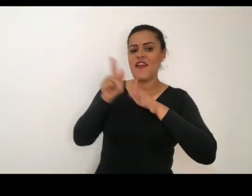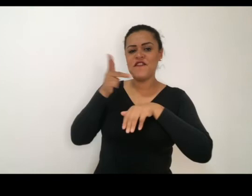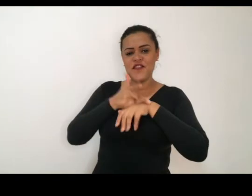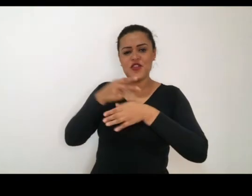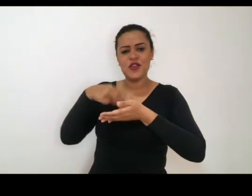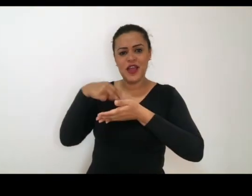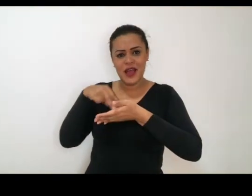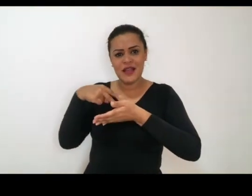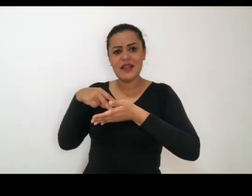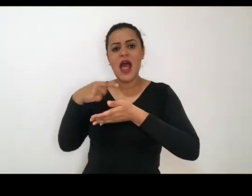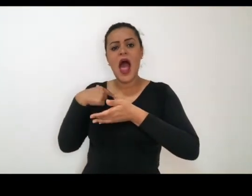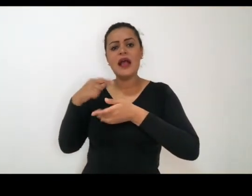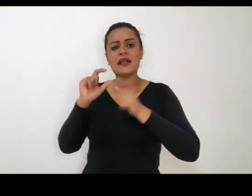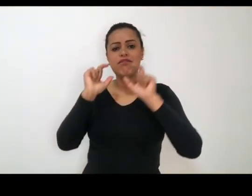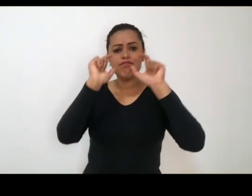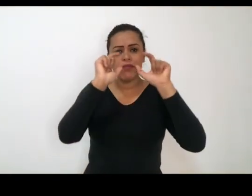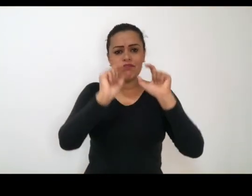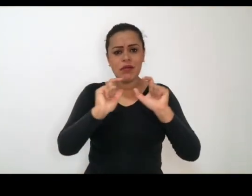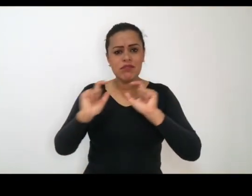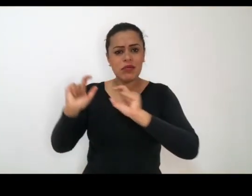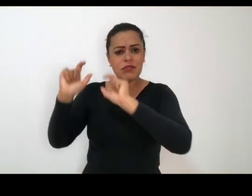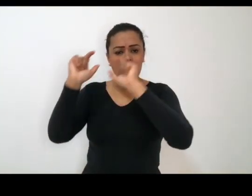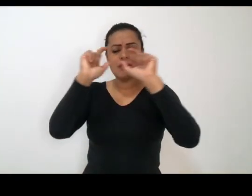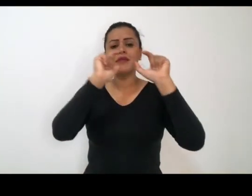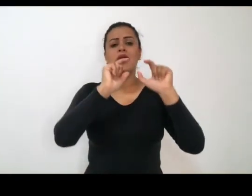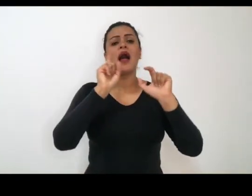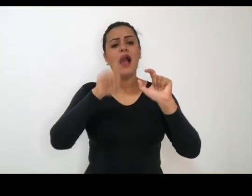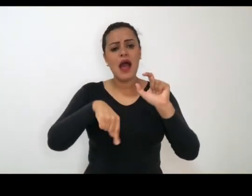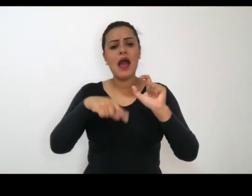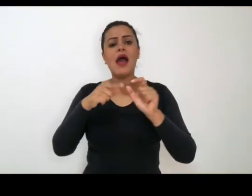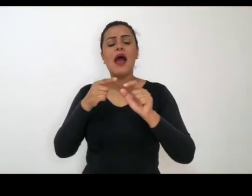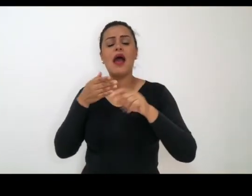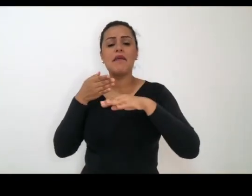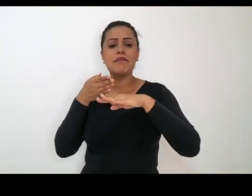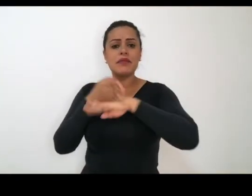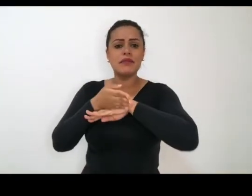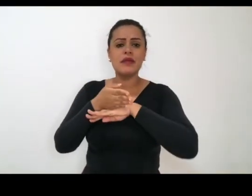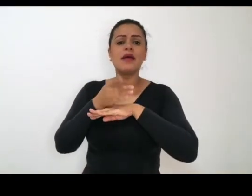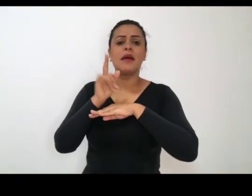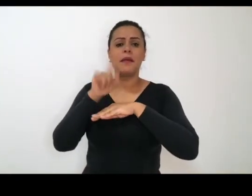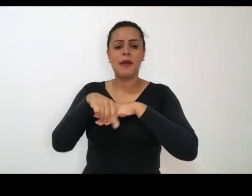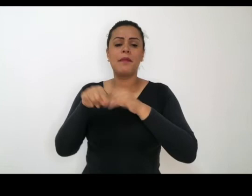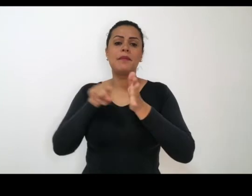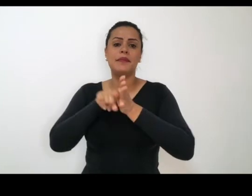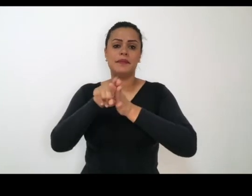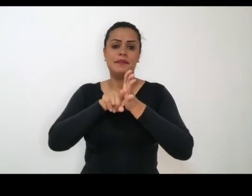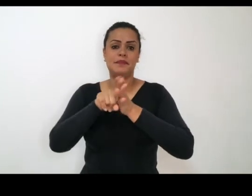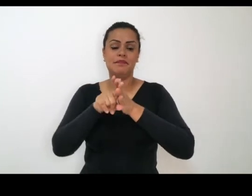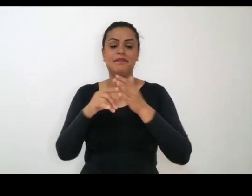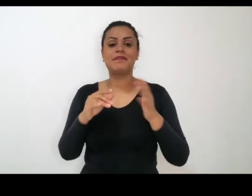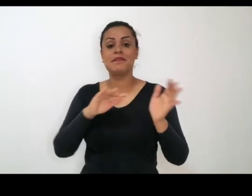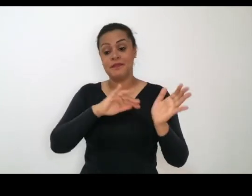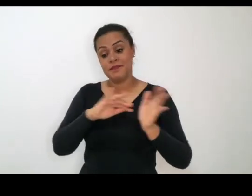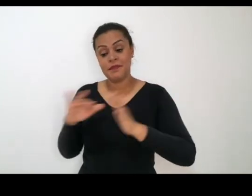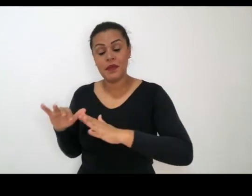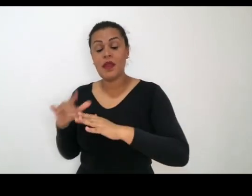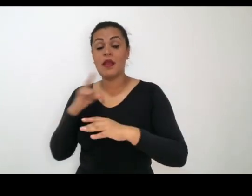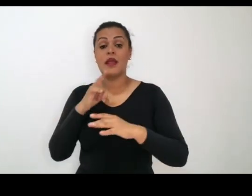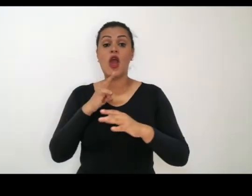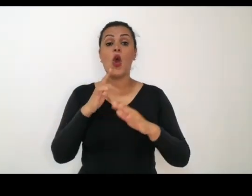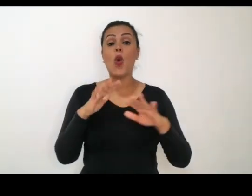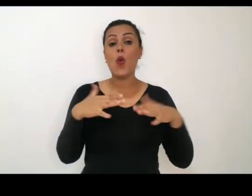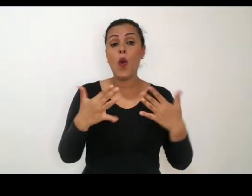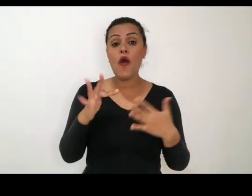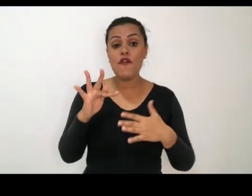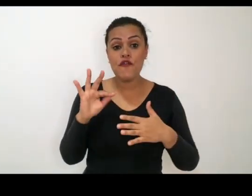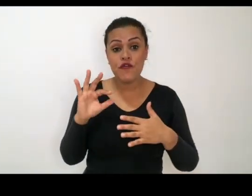são fonte e base do trabalho. Depende do tipo de foco você vai dar. Se a gente for falar dança para a